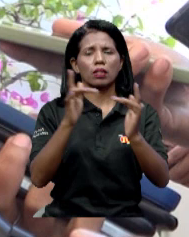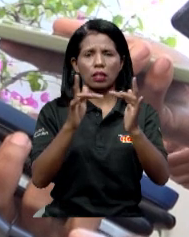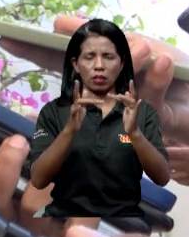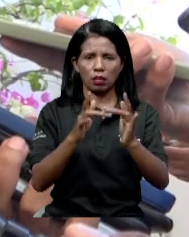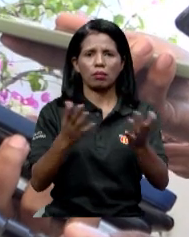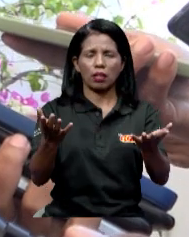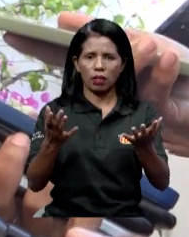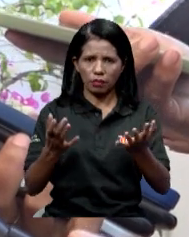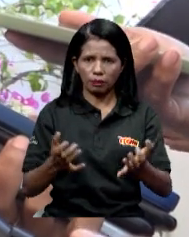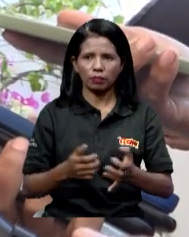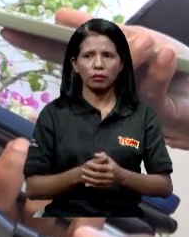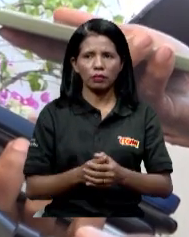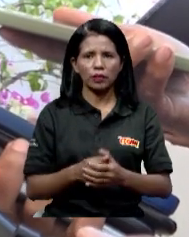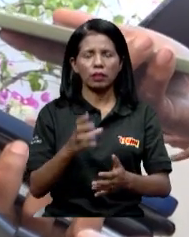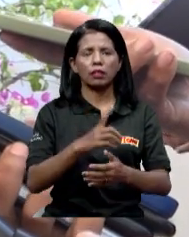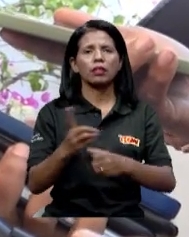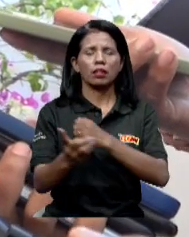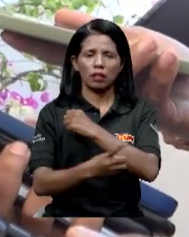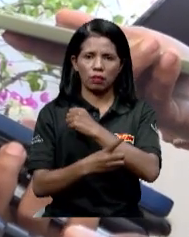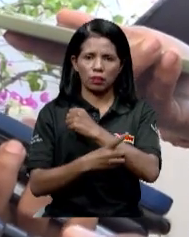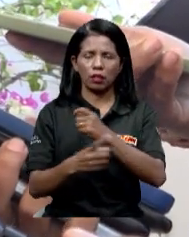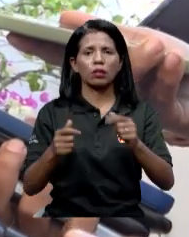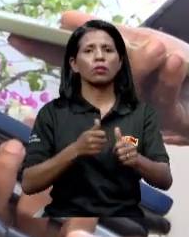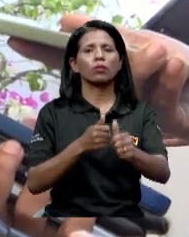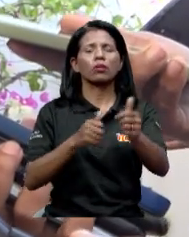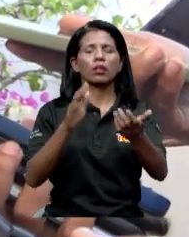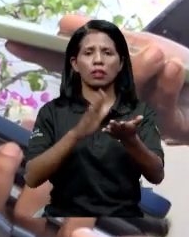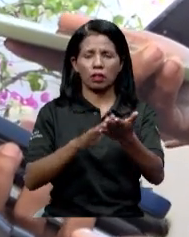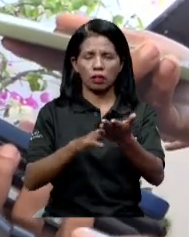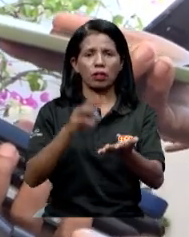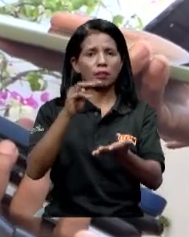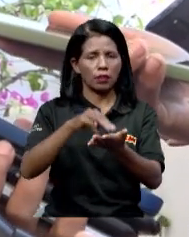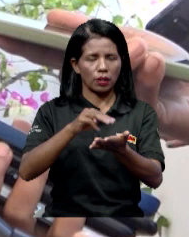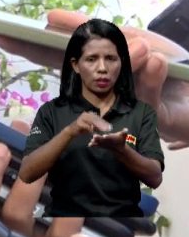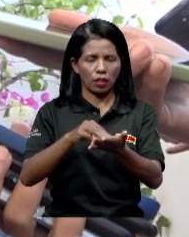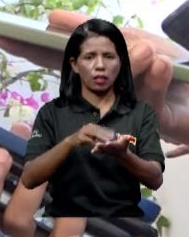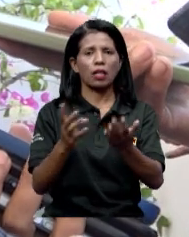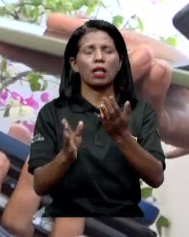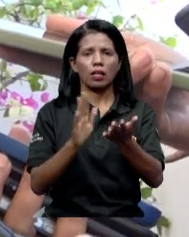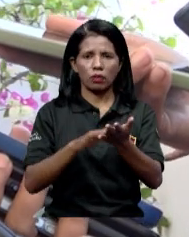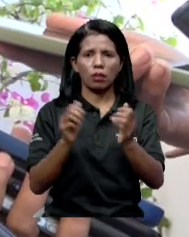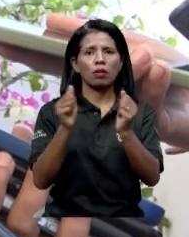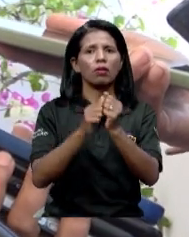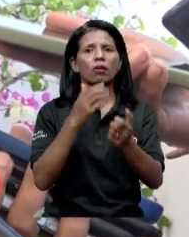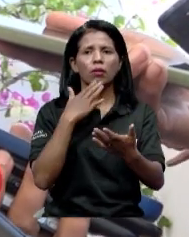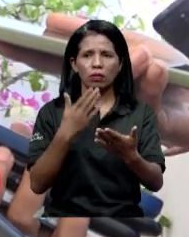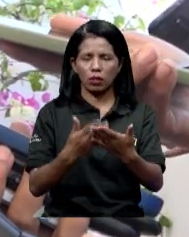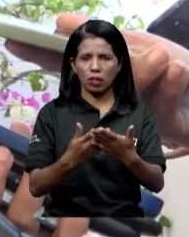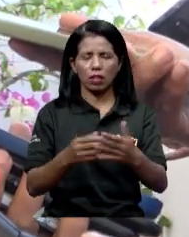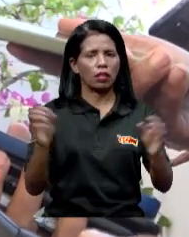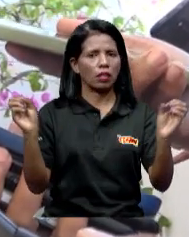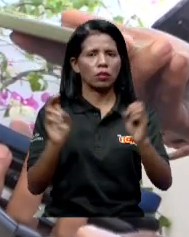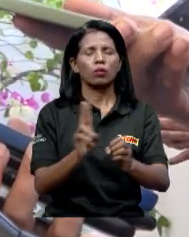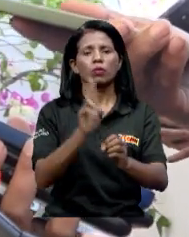interesse disciplina escola, né, matéria disciplina escola, né, hodiak, laos, a tu